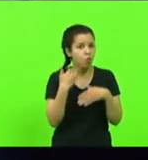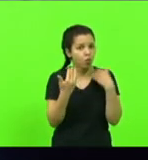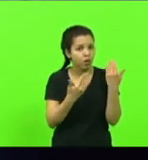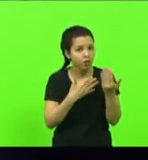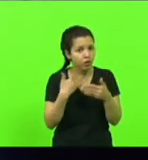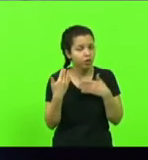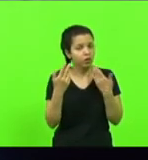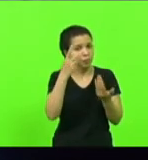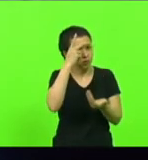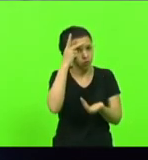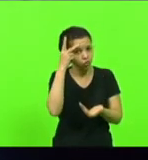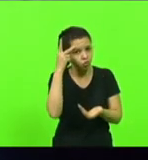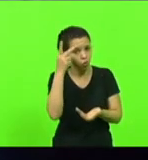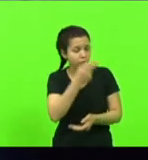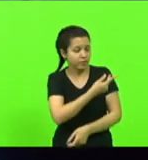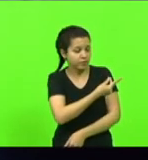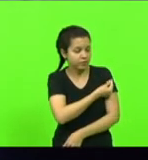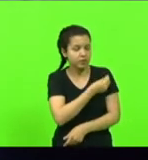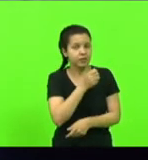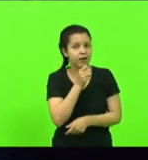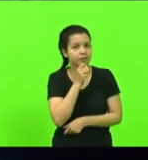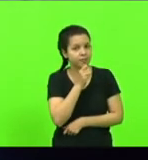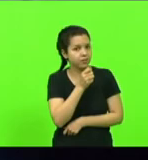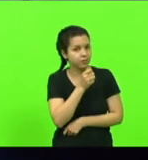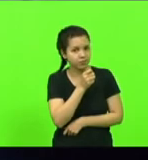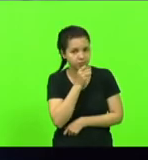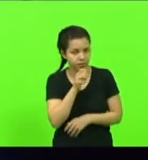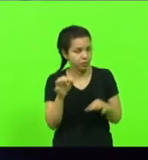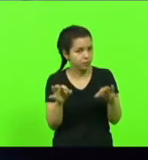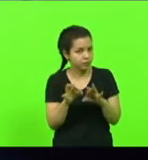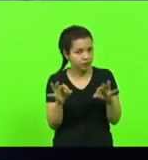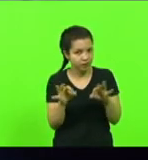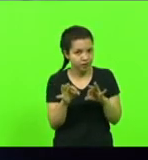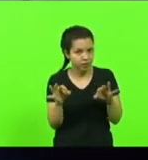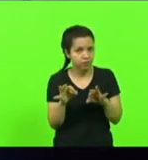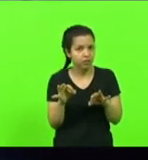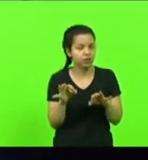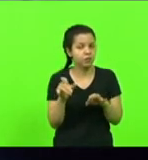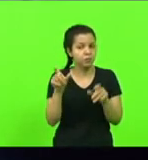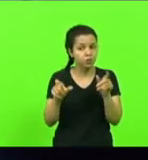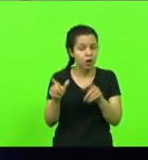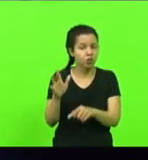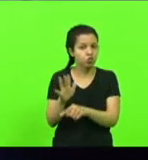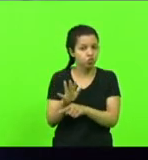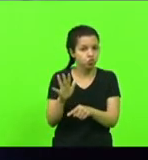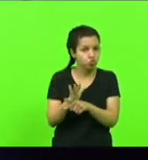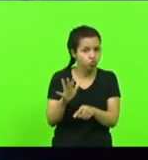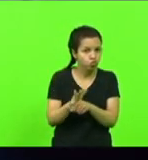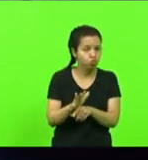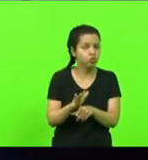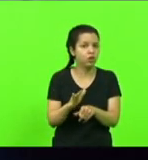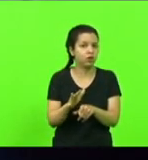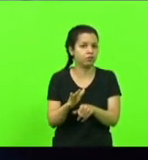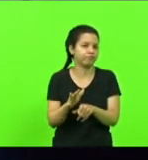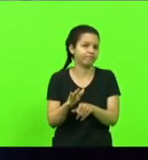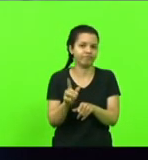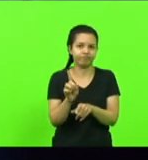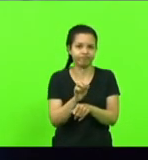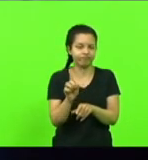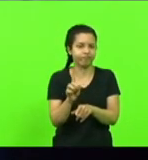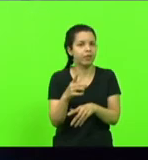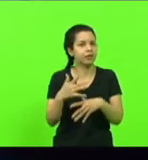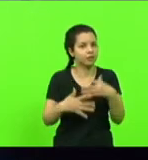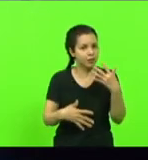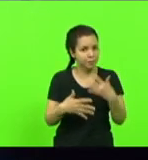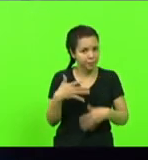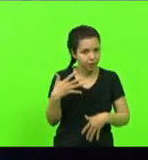não vacinadas e de pessoas que, ao invés de ajudar, estão atrapalhando. Então, mais um